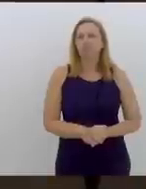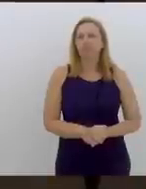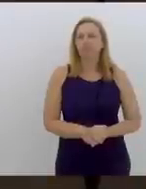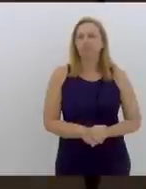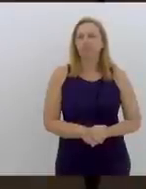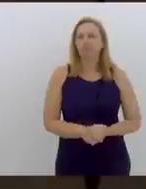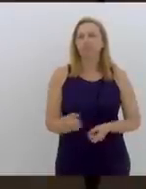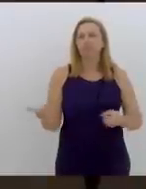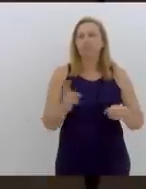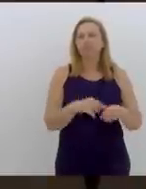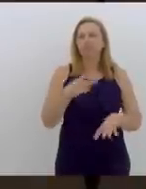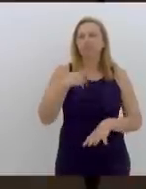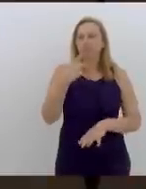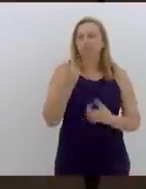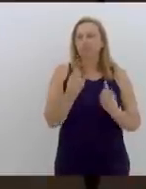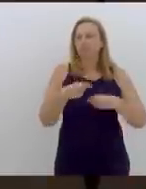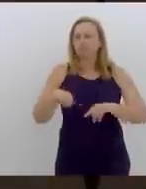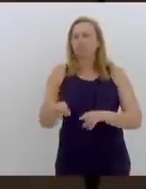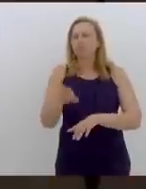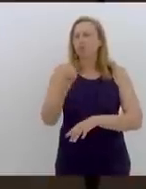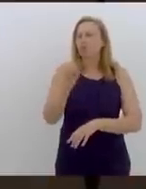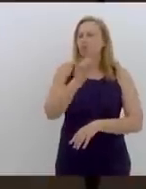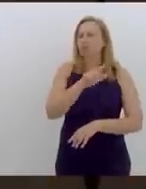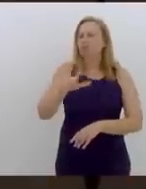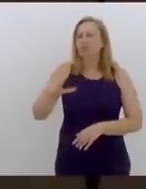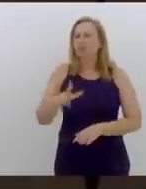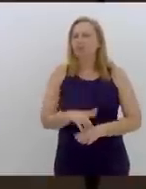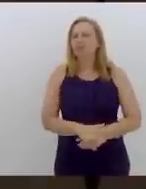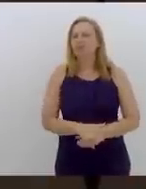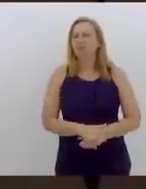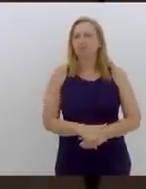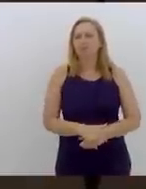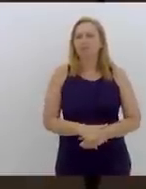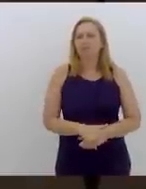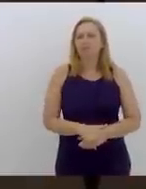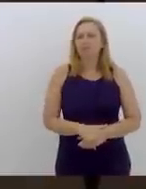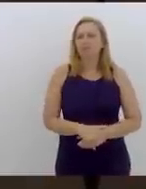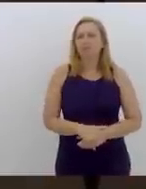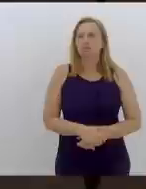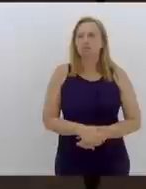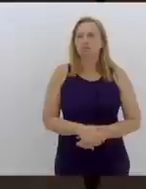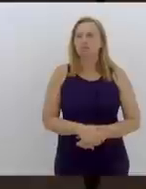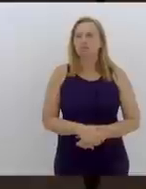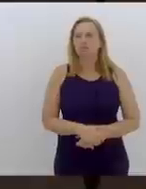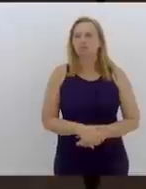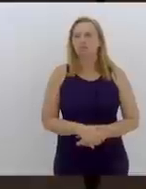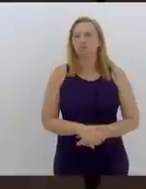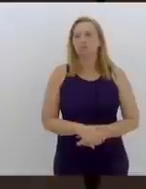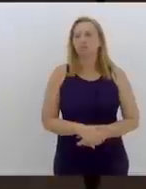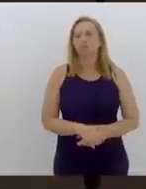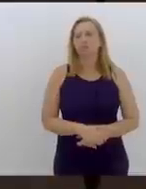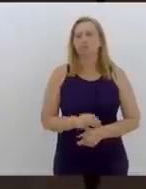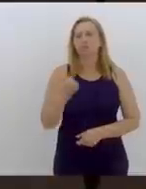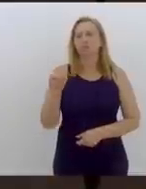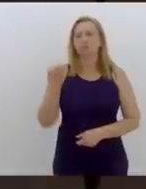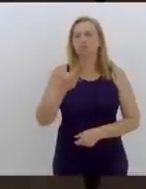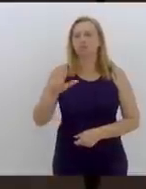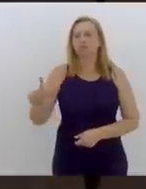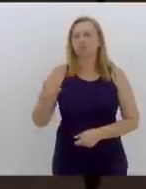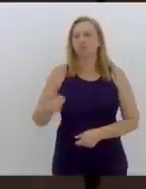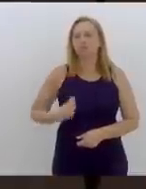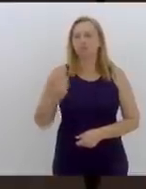volta a dizer não sou contra oficial mas Os oficiais aqui estão agora